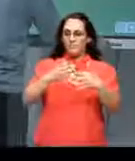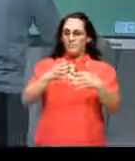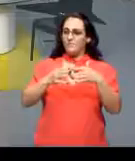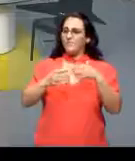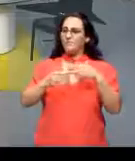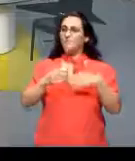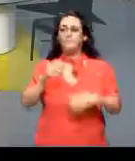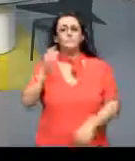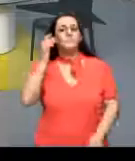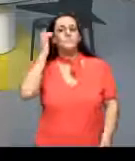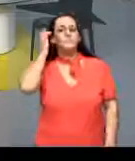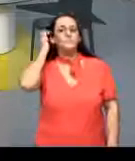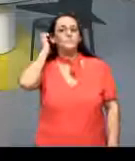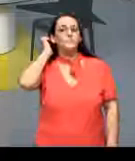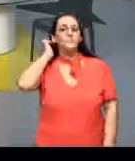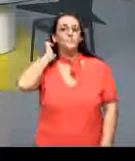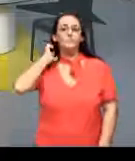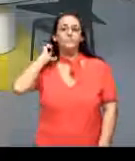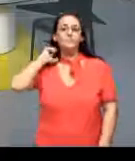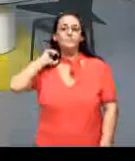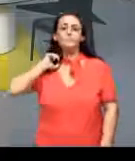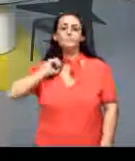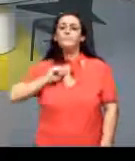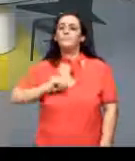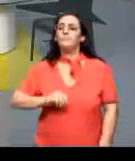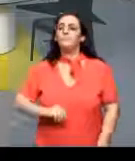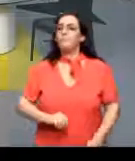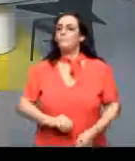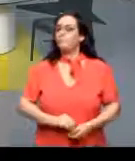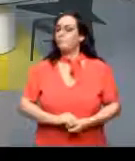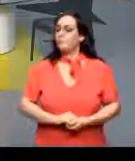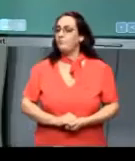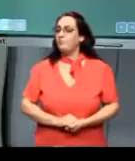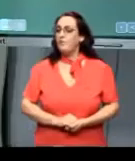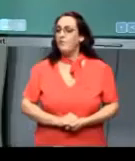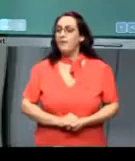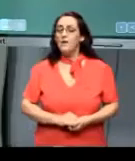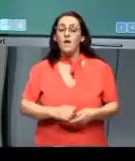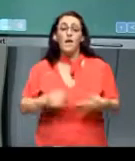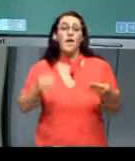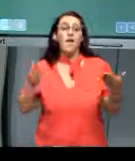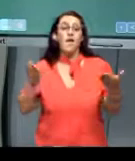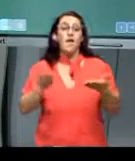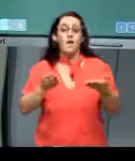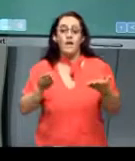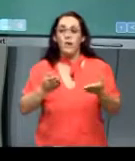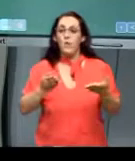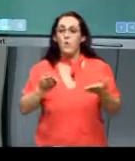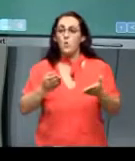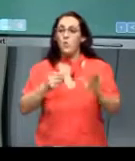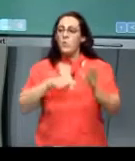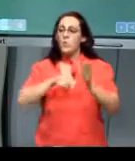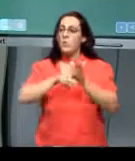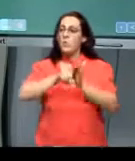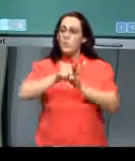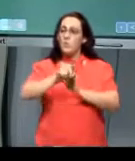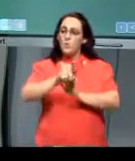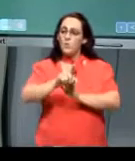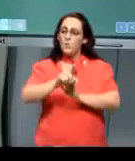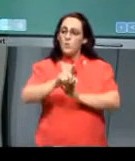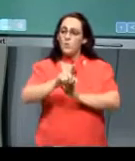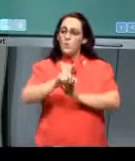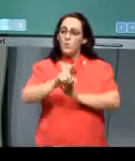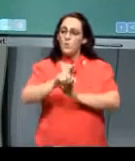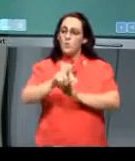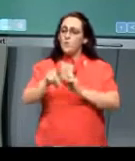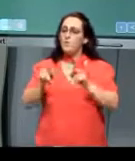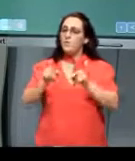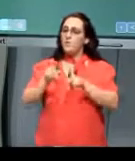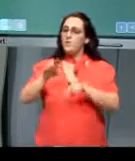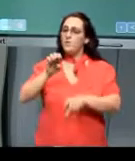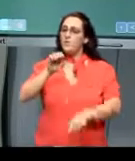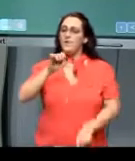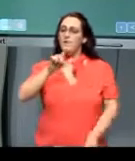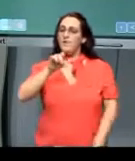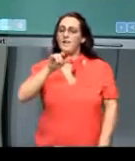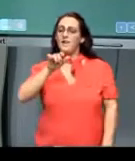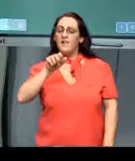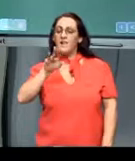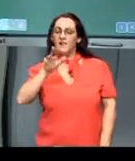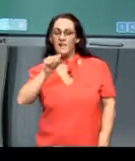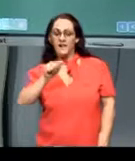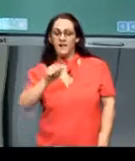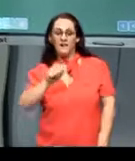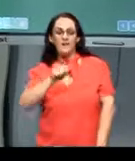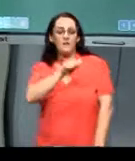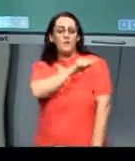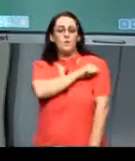Ótimo, professor. Muito obrigada. E agora, uma pergunta, professora Eliana, do Carlos,